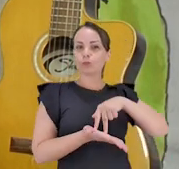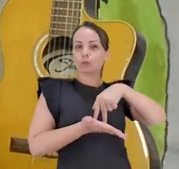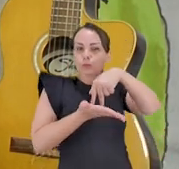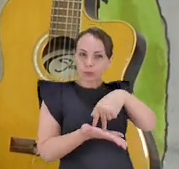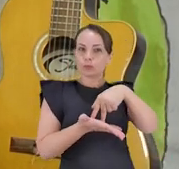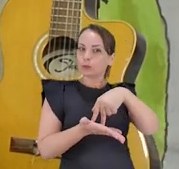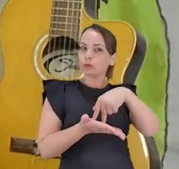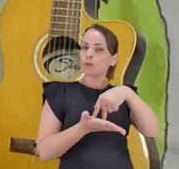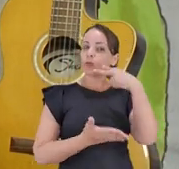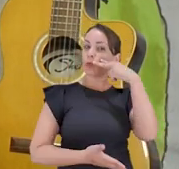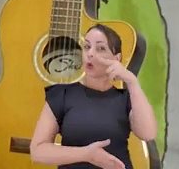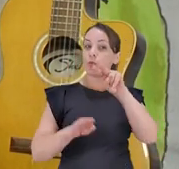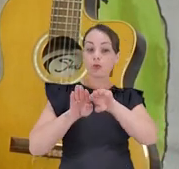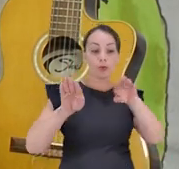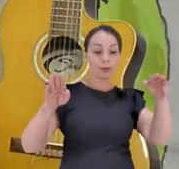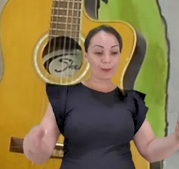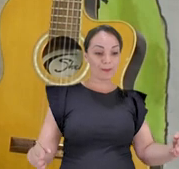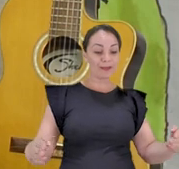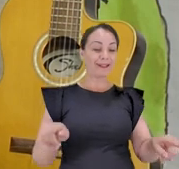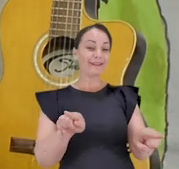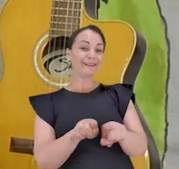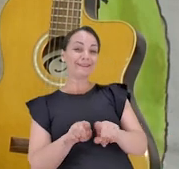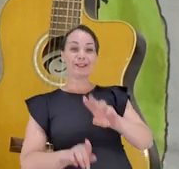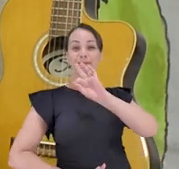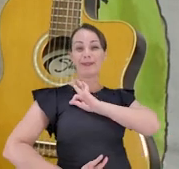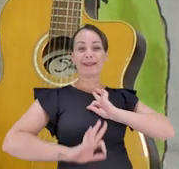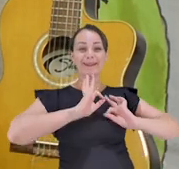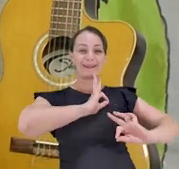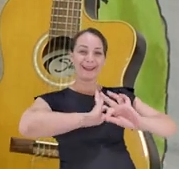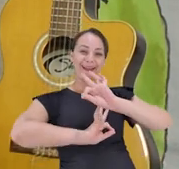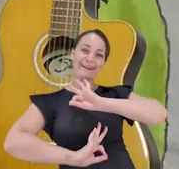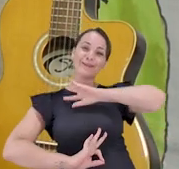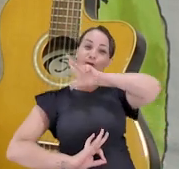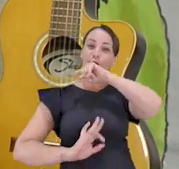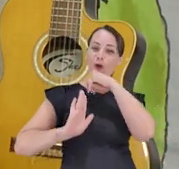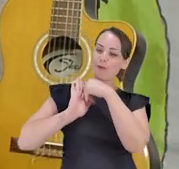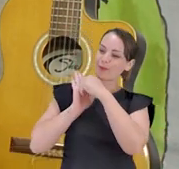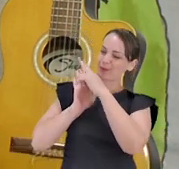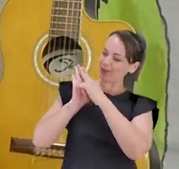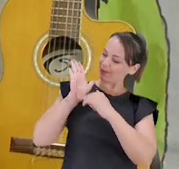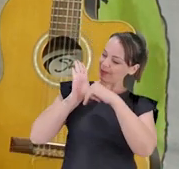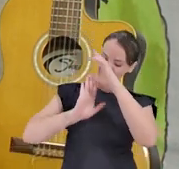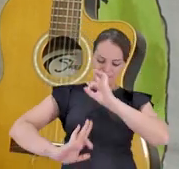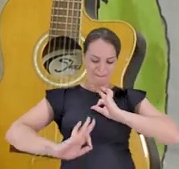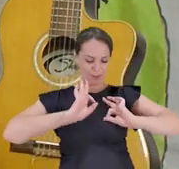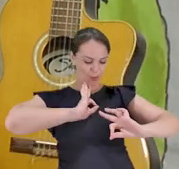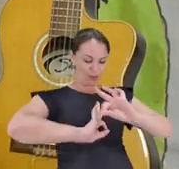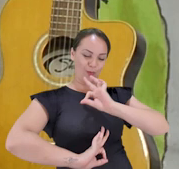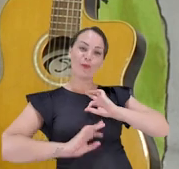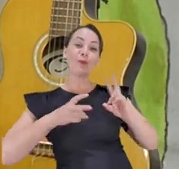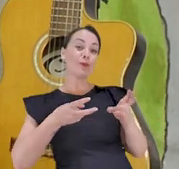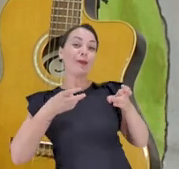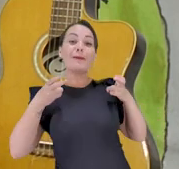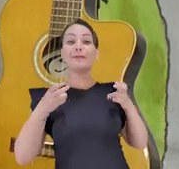olhou para a sua mesinha e a sua oncinha toda pintadinha e percebeu que